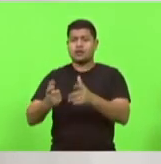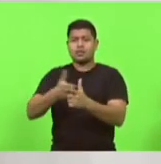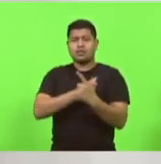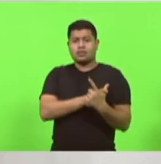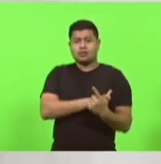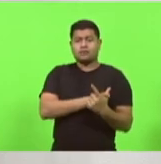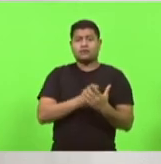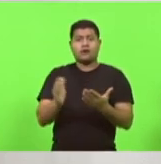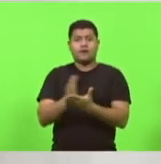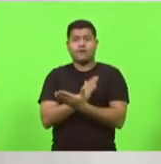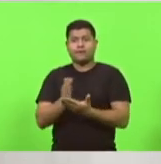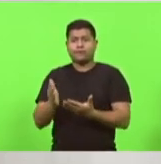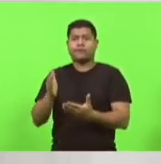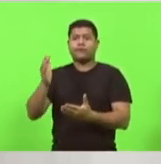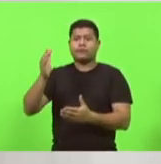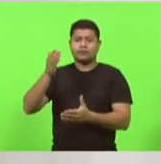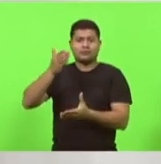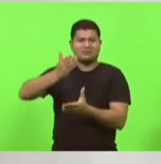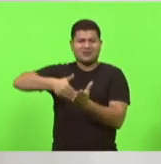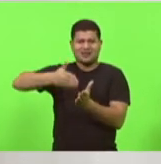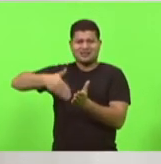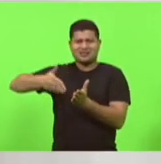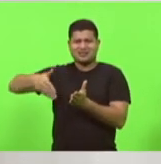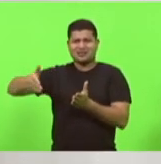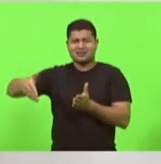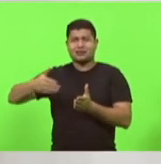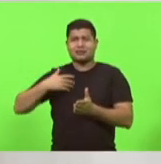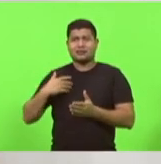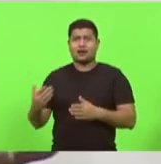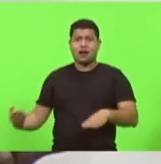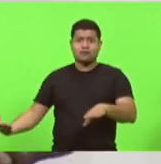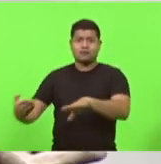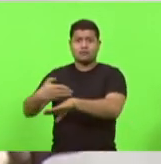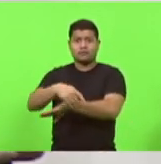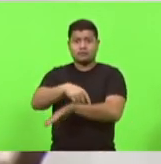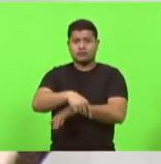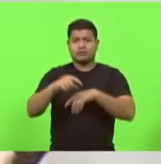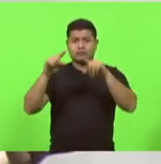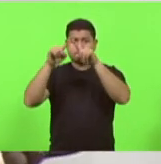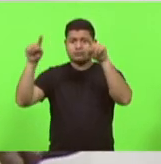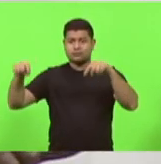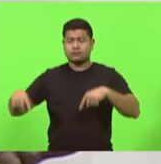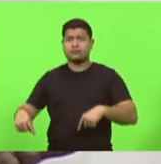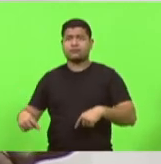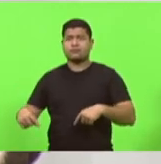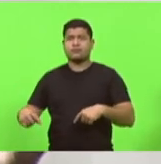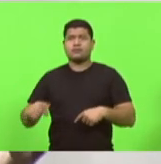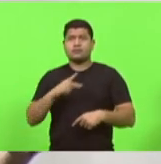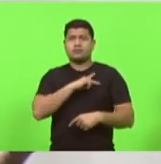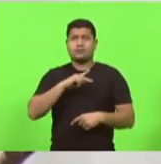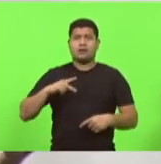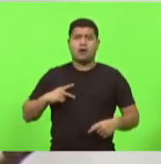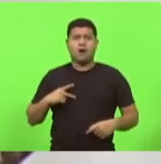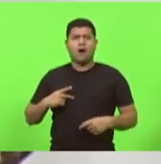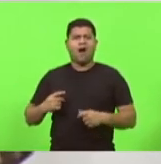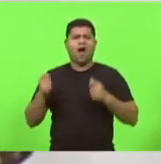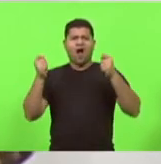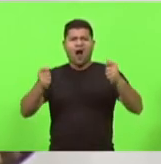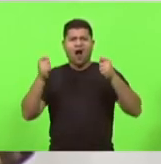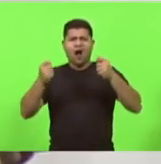parcelando dívidas de empresas, não veio nenhum servidor público aqui protestar